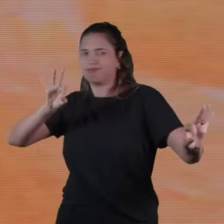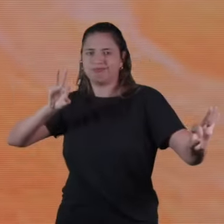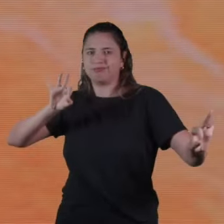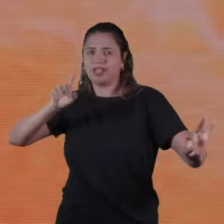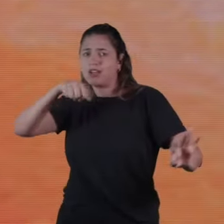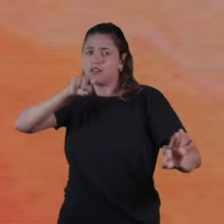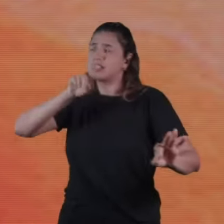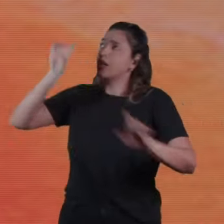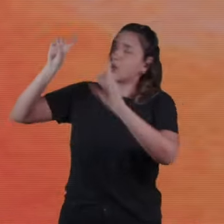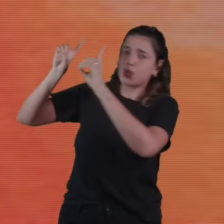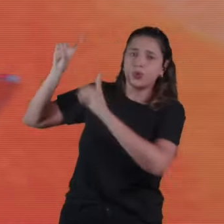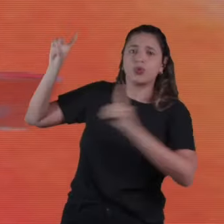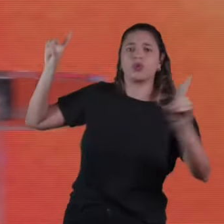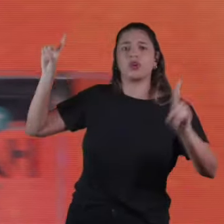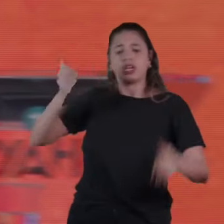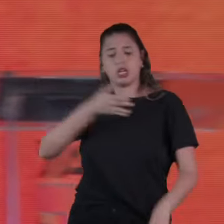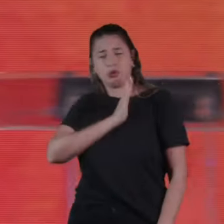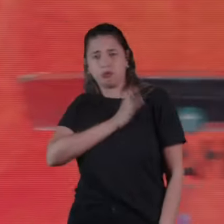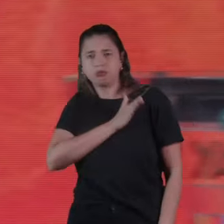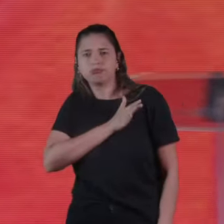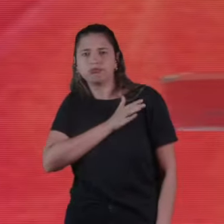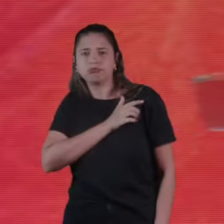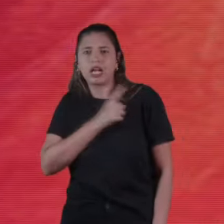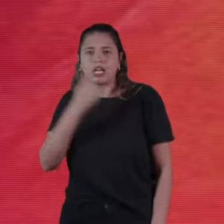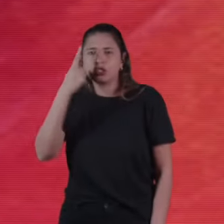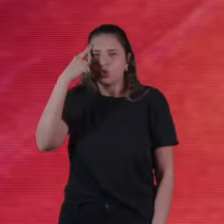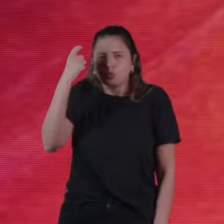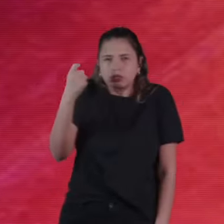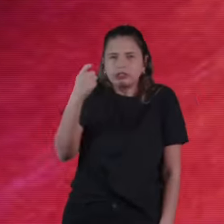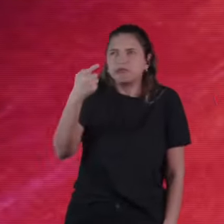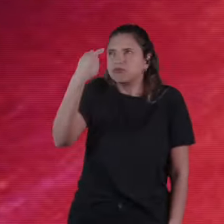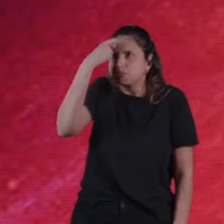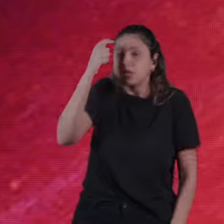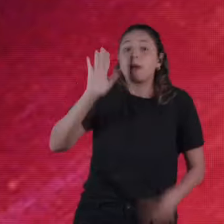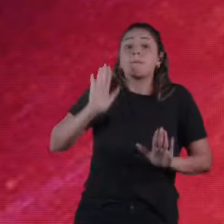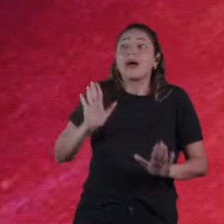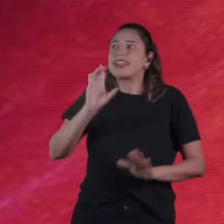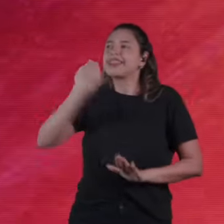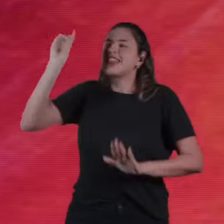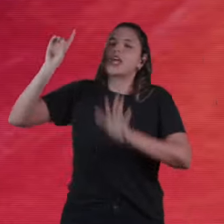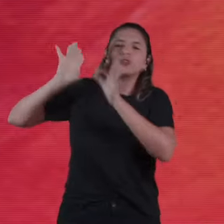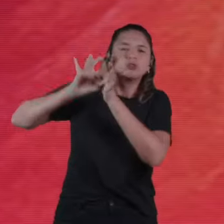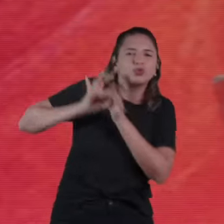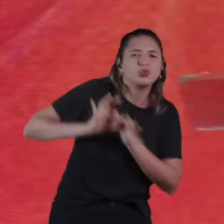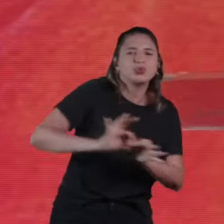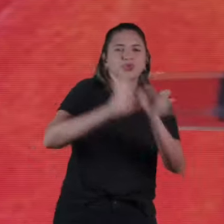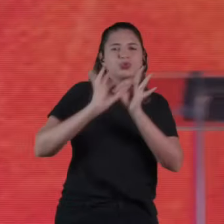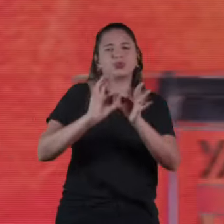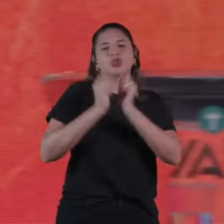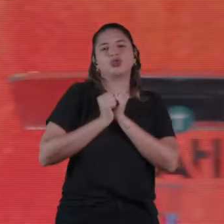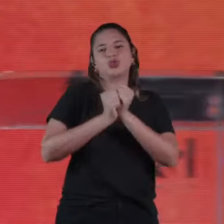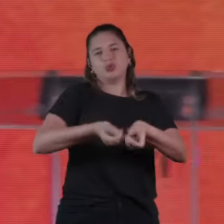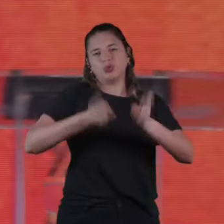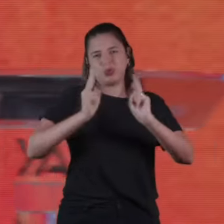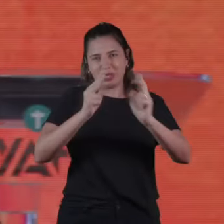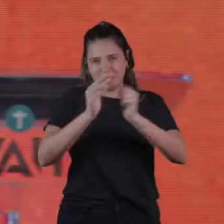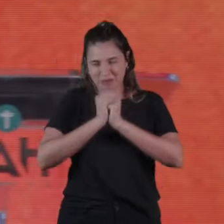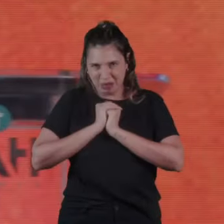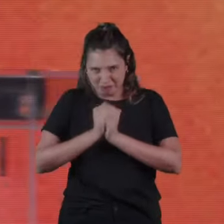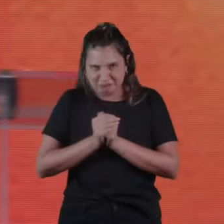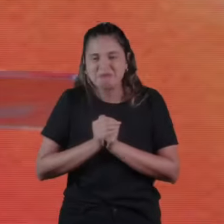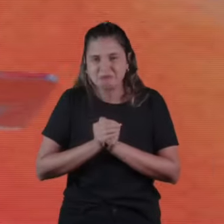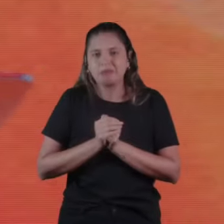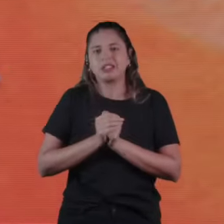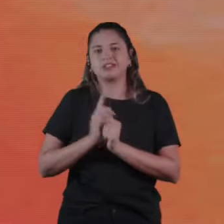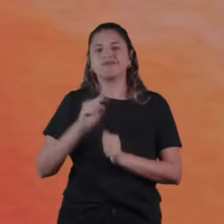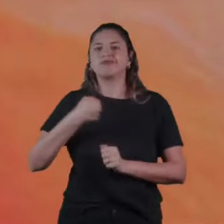fica longe dEle no seu coração, na sua intenção, mas Deus está sempre presente, amém? Deus está